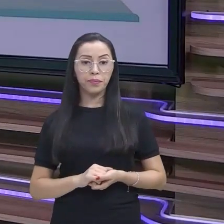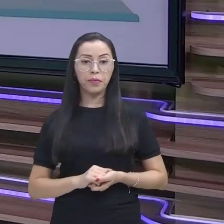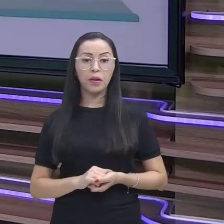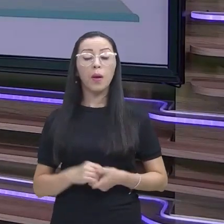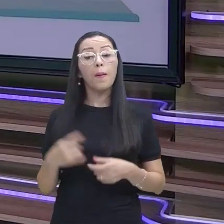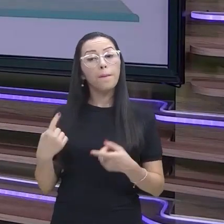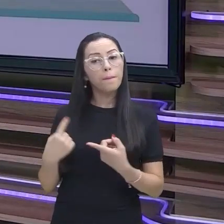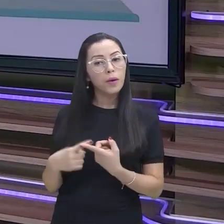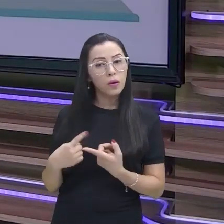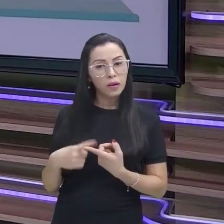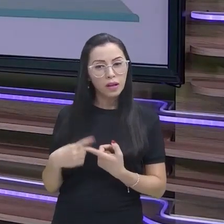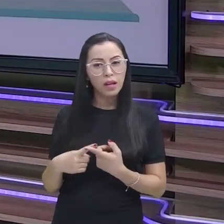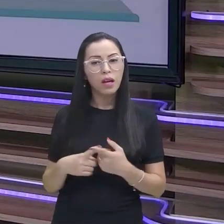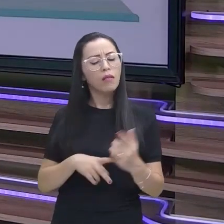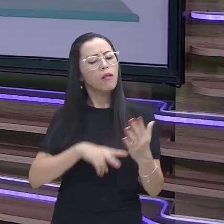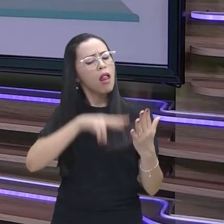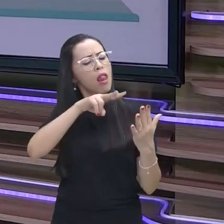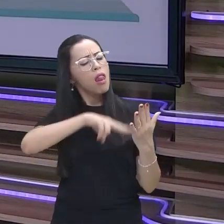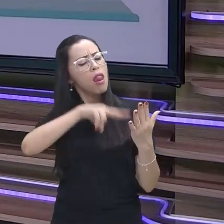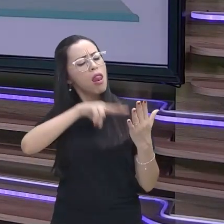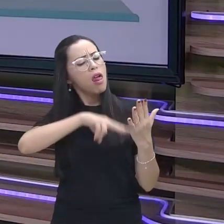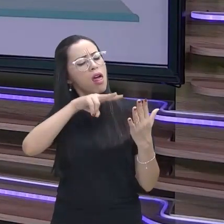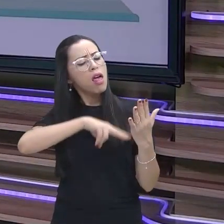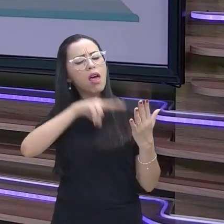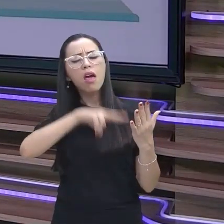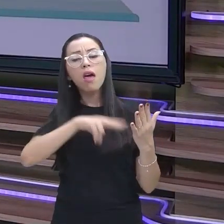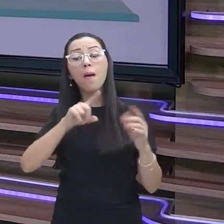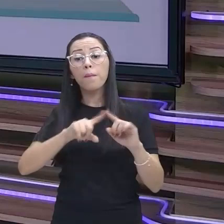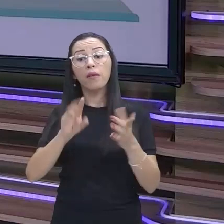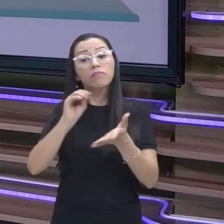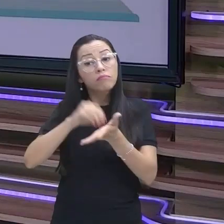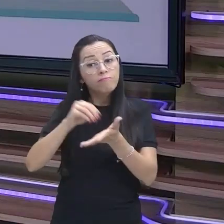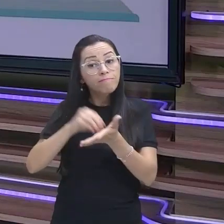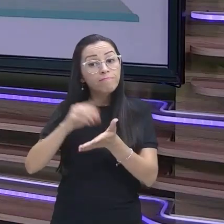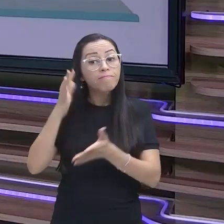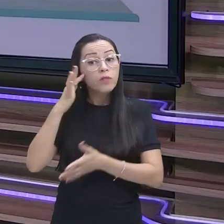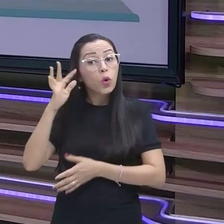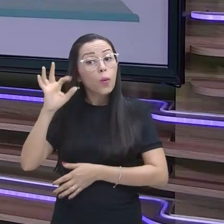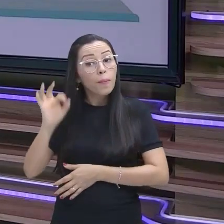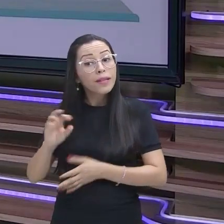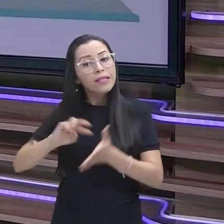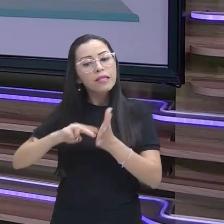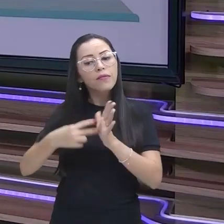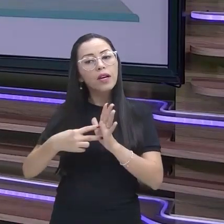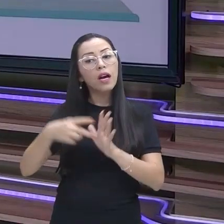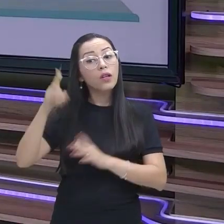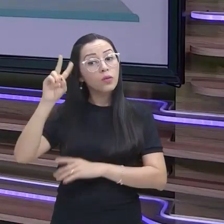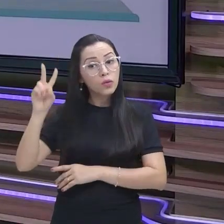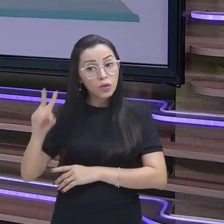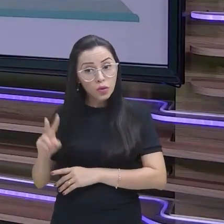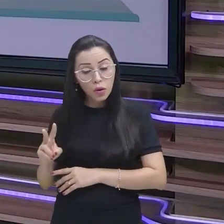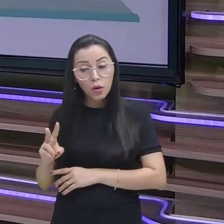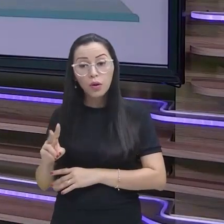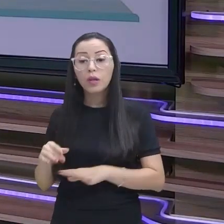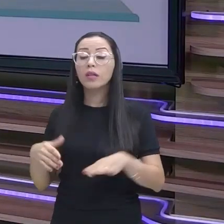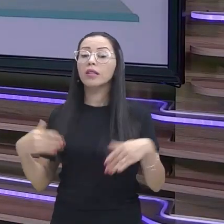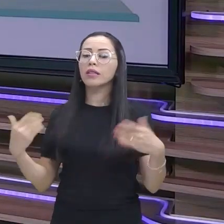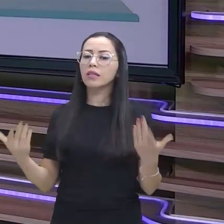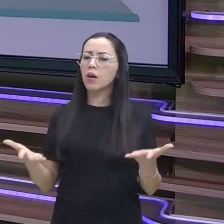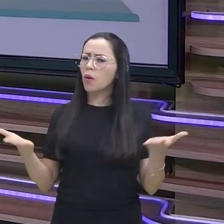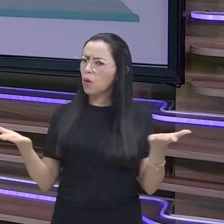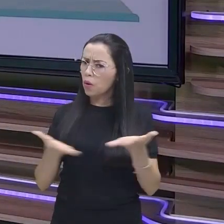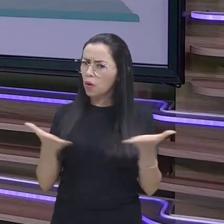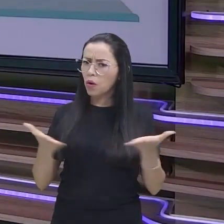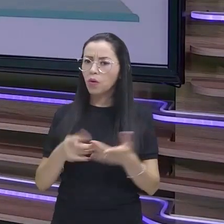a ler e não compreender o sentido da história. Então, hoje, você aprendeu o que é uma